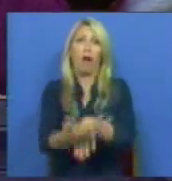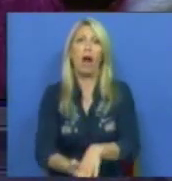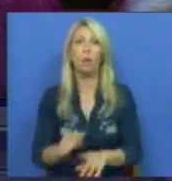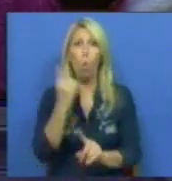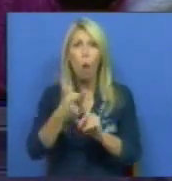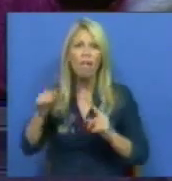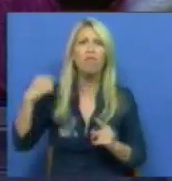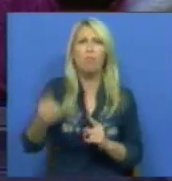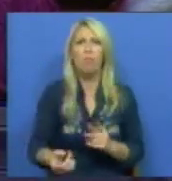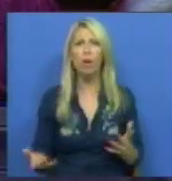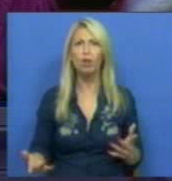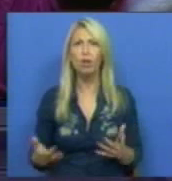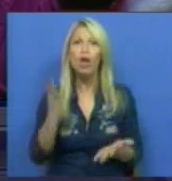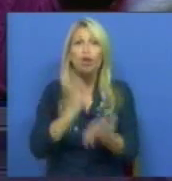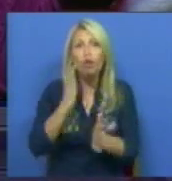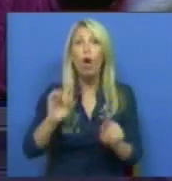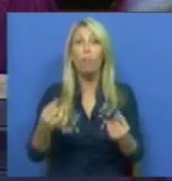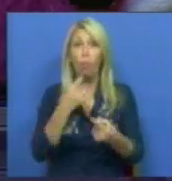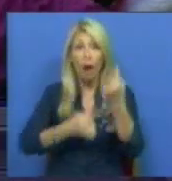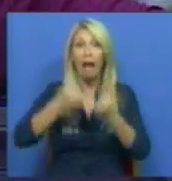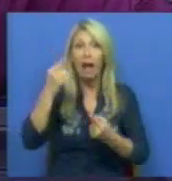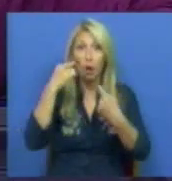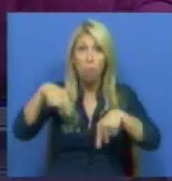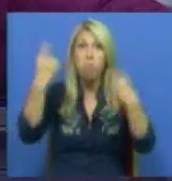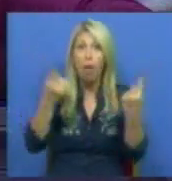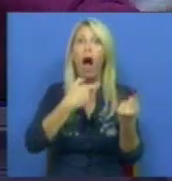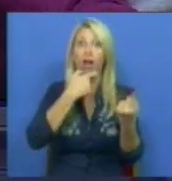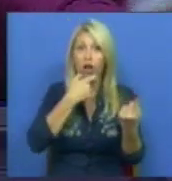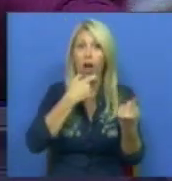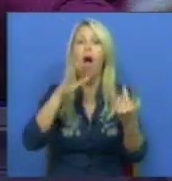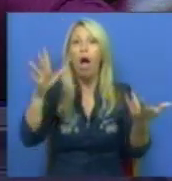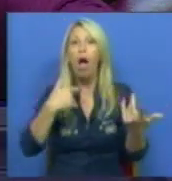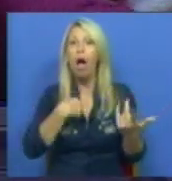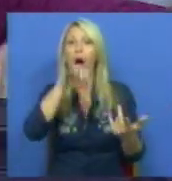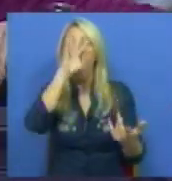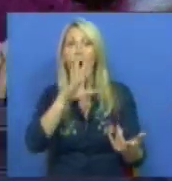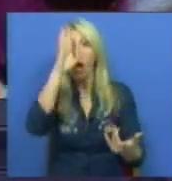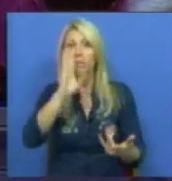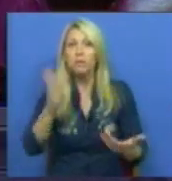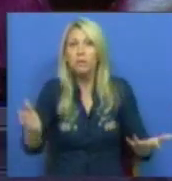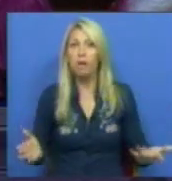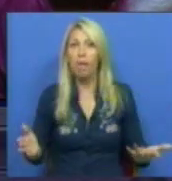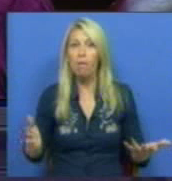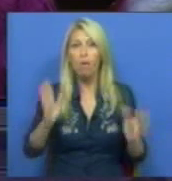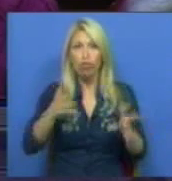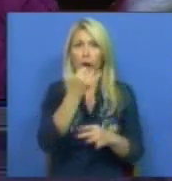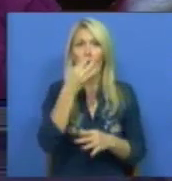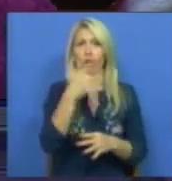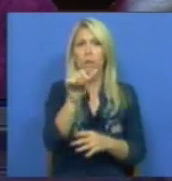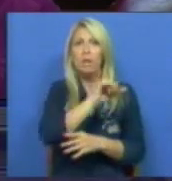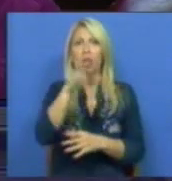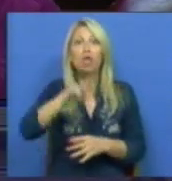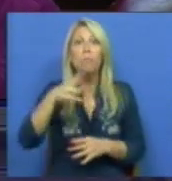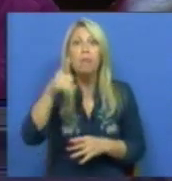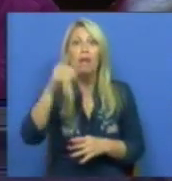denúncia pública, e depois de já ter entrado 2.500.000 euros na Fundação. E,